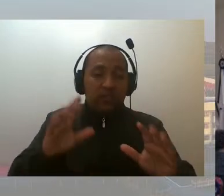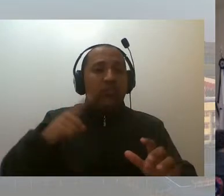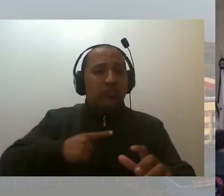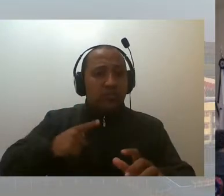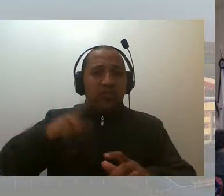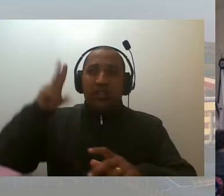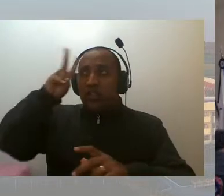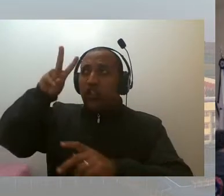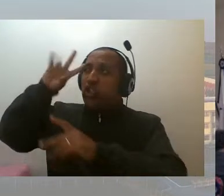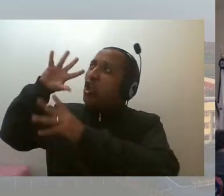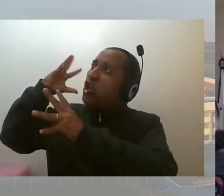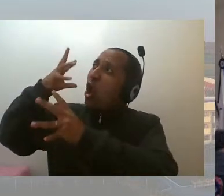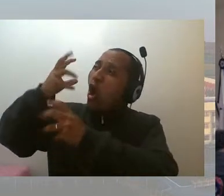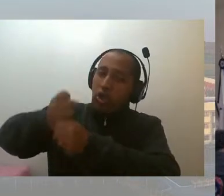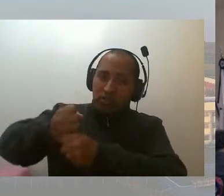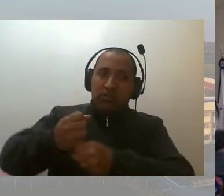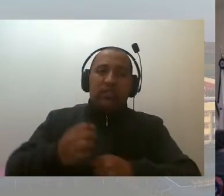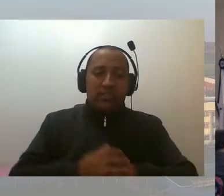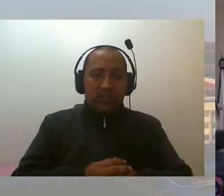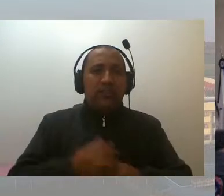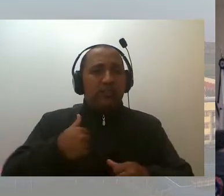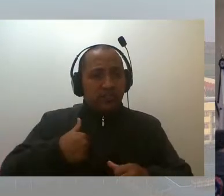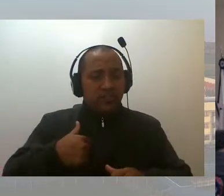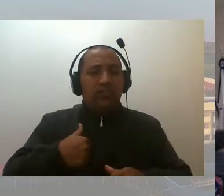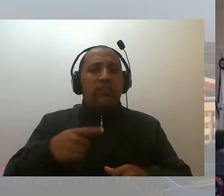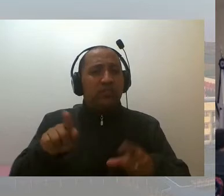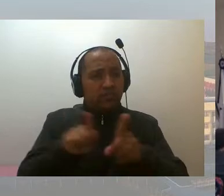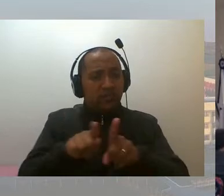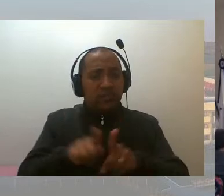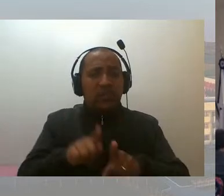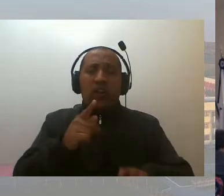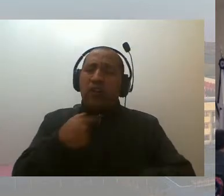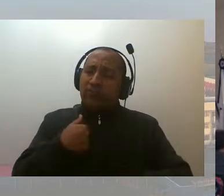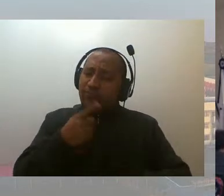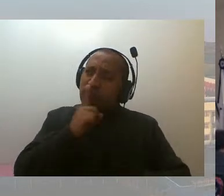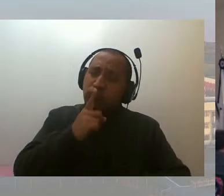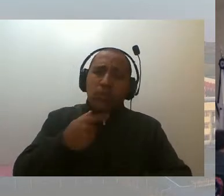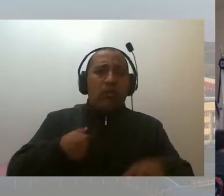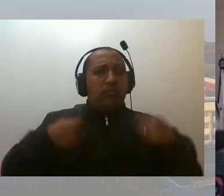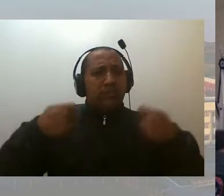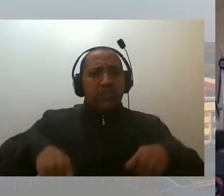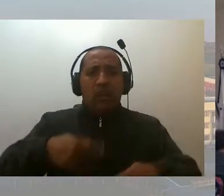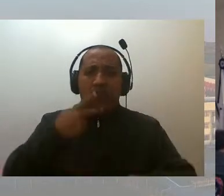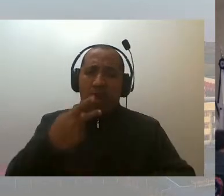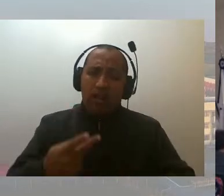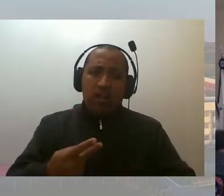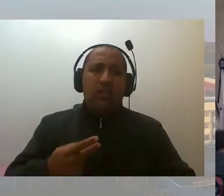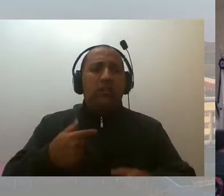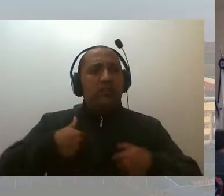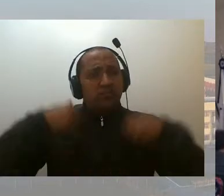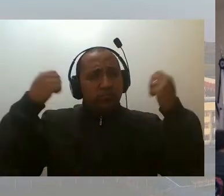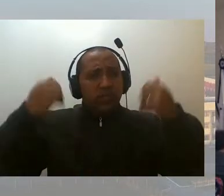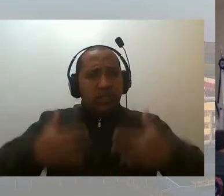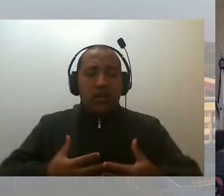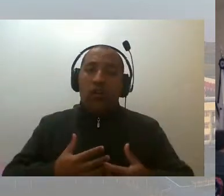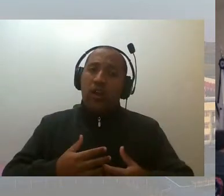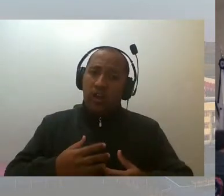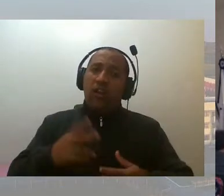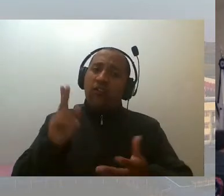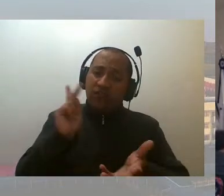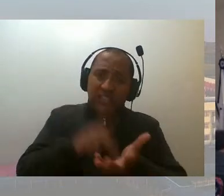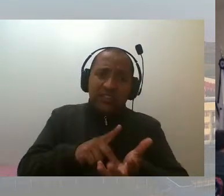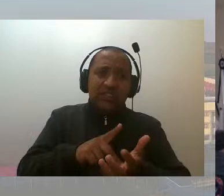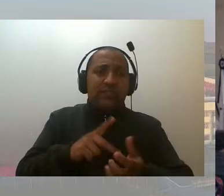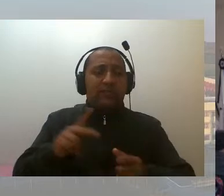histórico. E eu também, eu não pude ficar quieto ali, eu preciso falar. Preciso falar. E confesso para vocês que